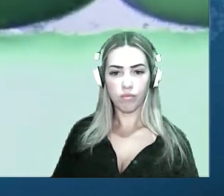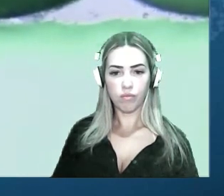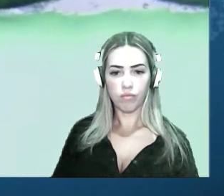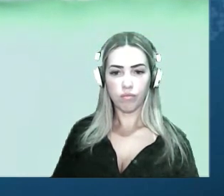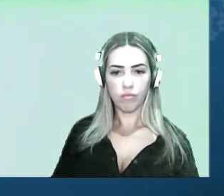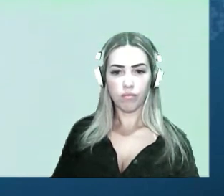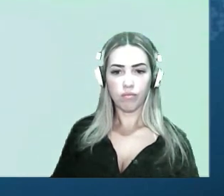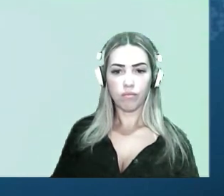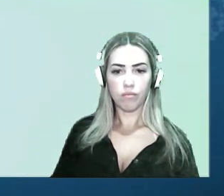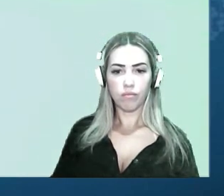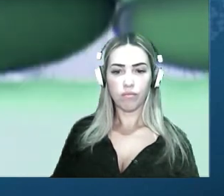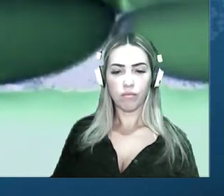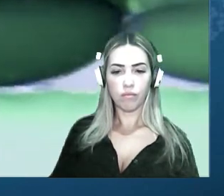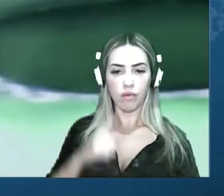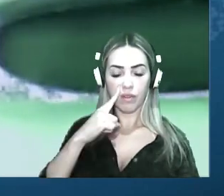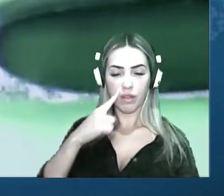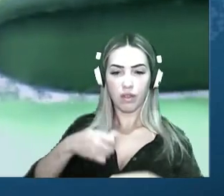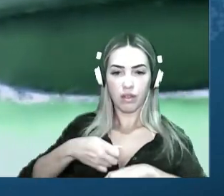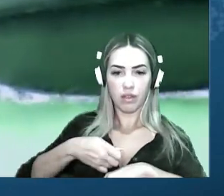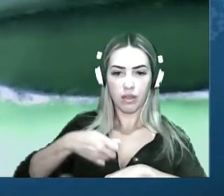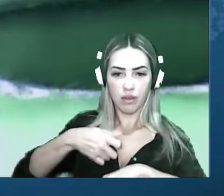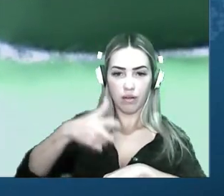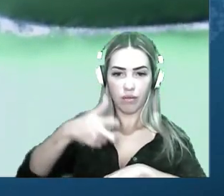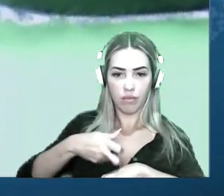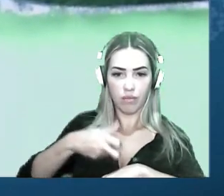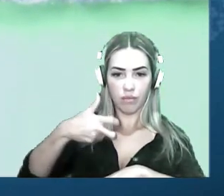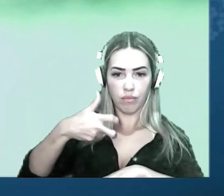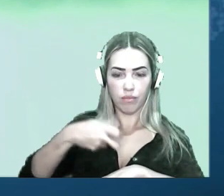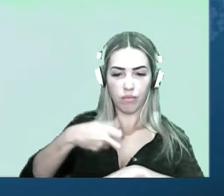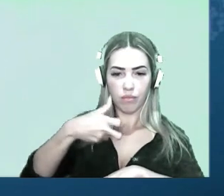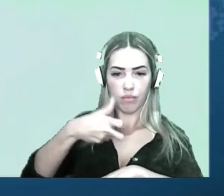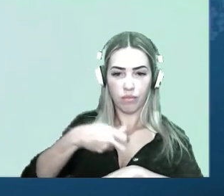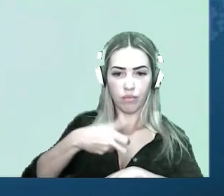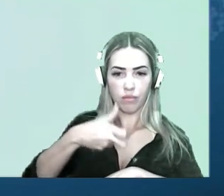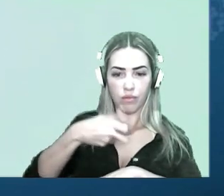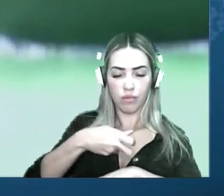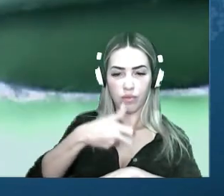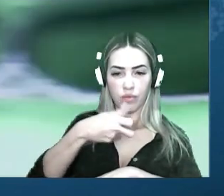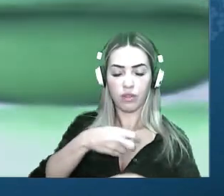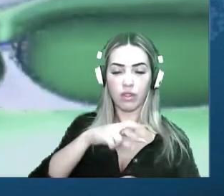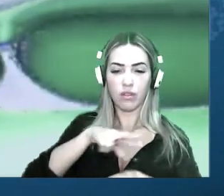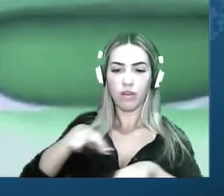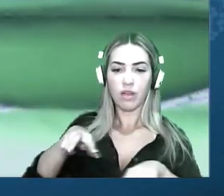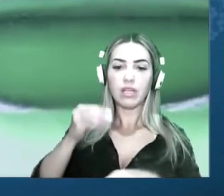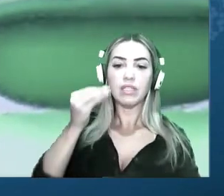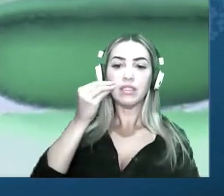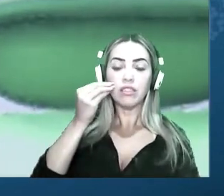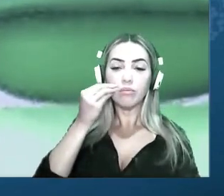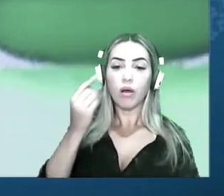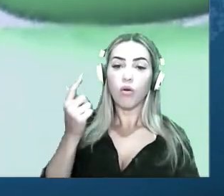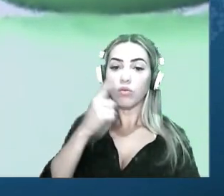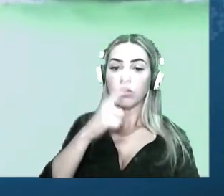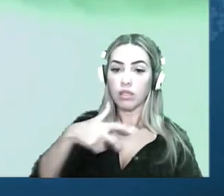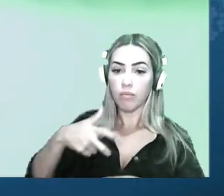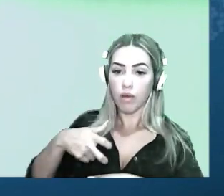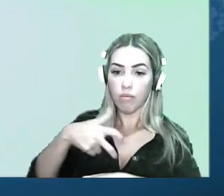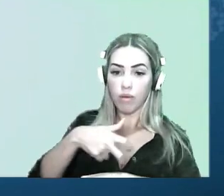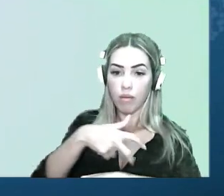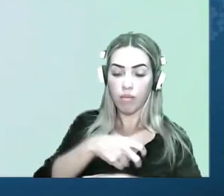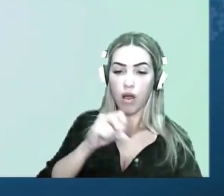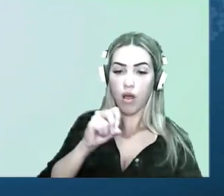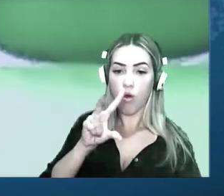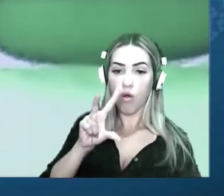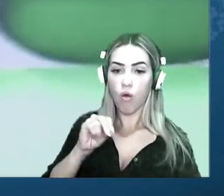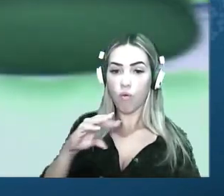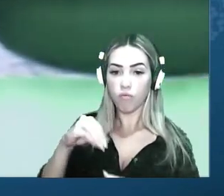Então, foi feito por microinjeção, eles inseriram várias tentativas, né, para inserir a Wolbachia dentro dos ovos do Aedes aegypti,